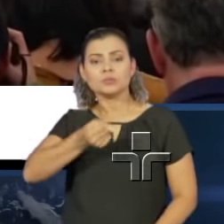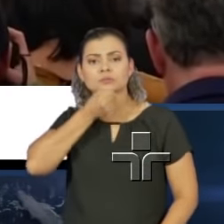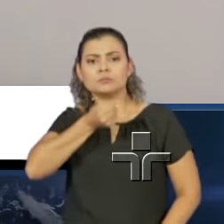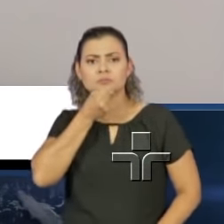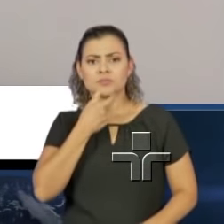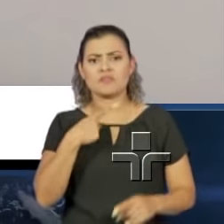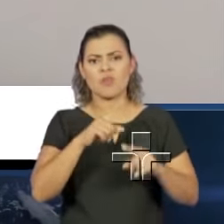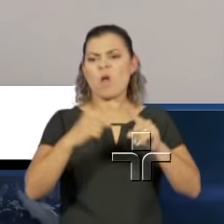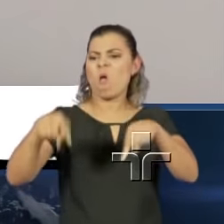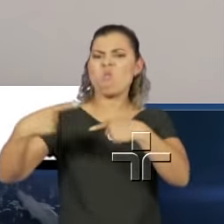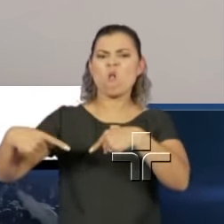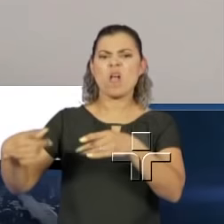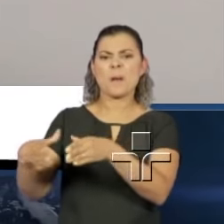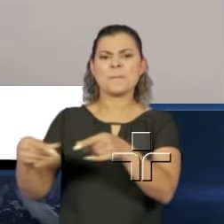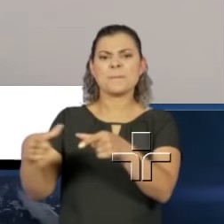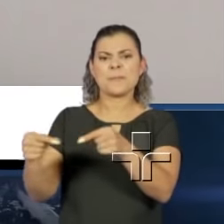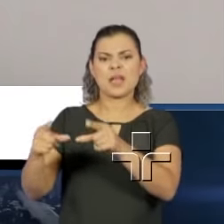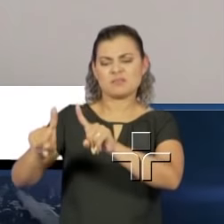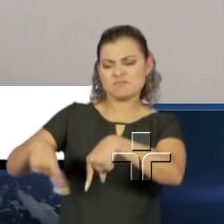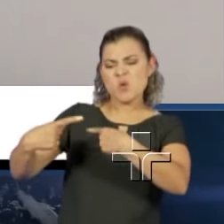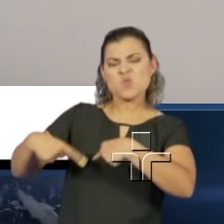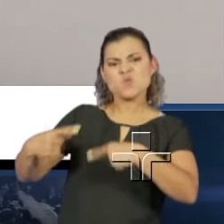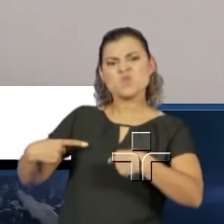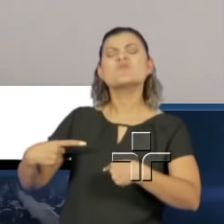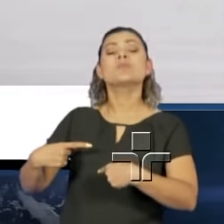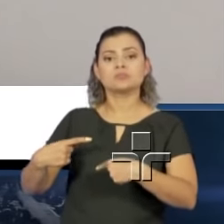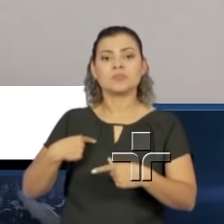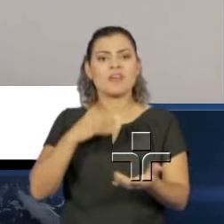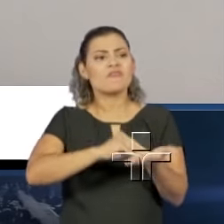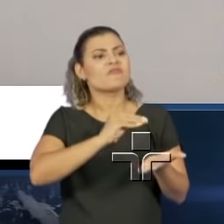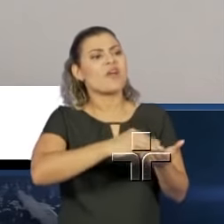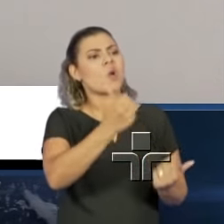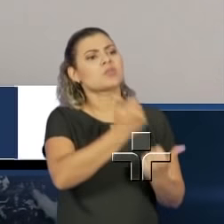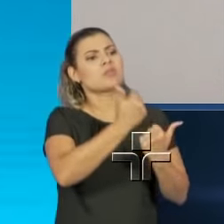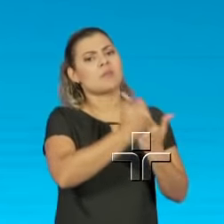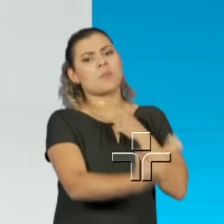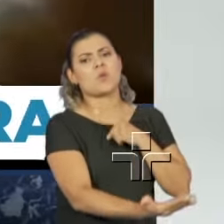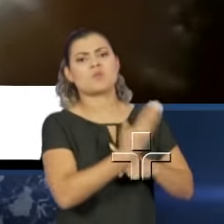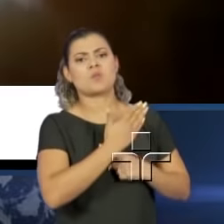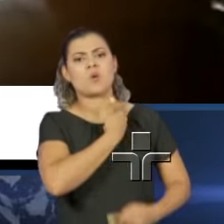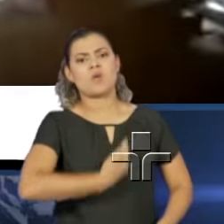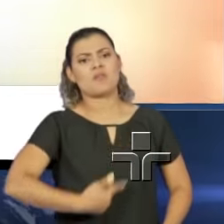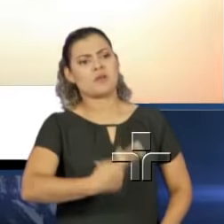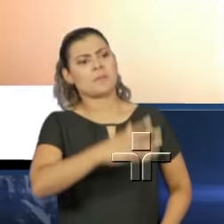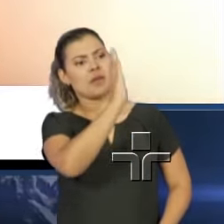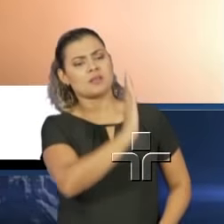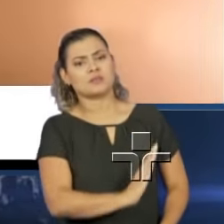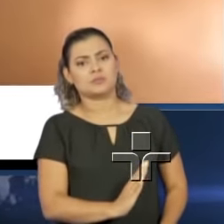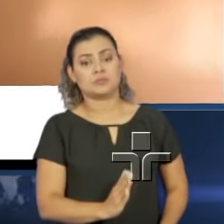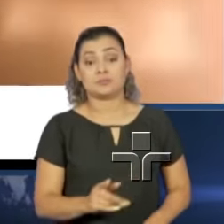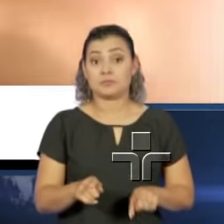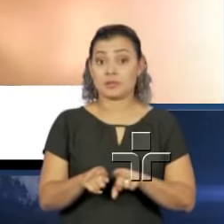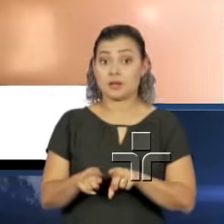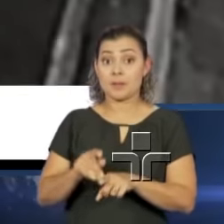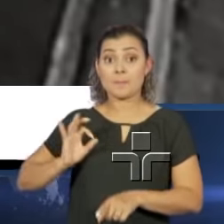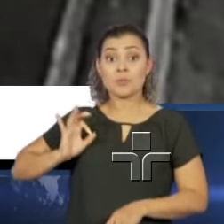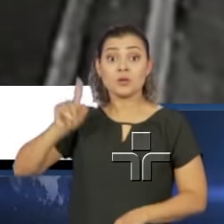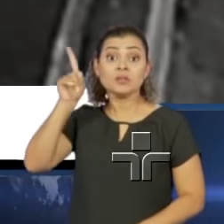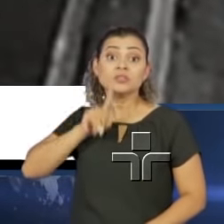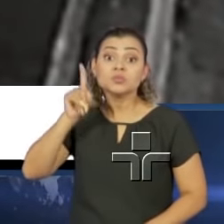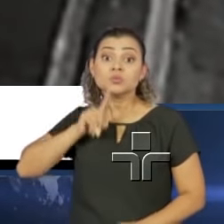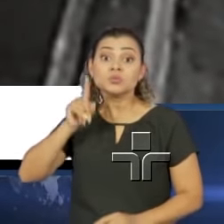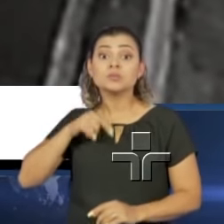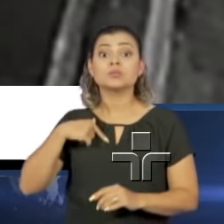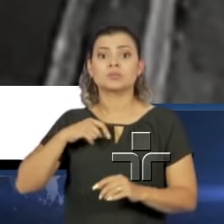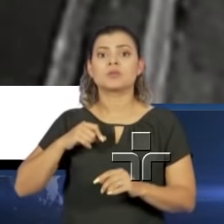de perseguição no Japão e reclama da falta de assistência do governo brasileiro. Interpol emite alerta vermelho